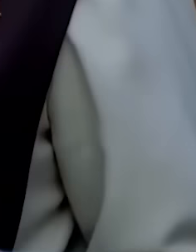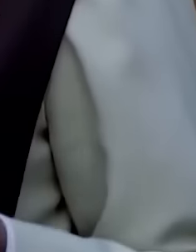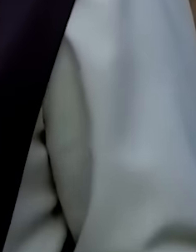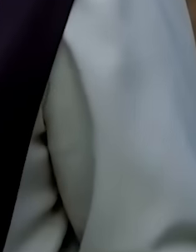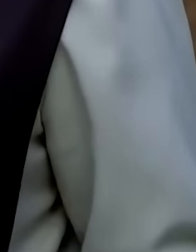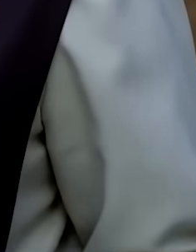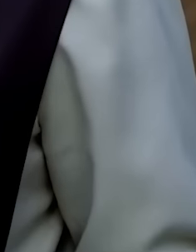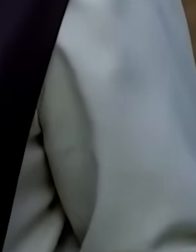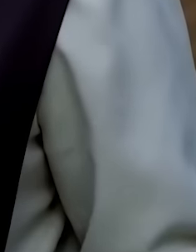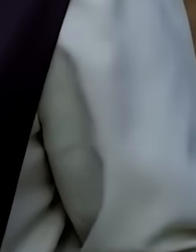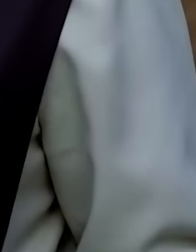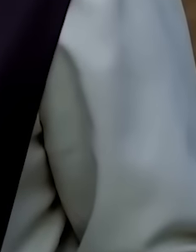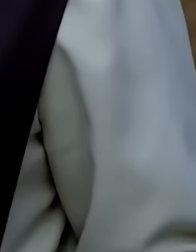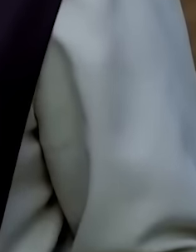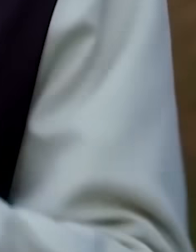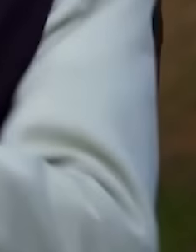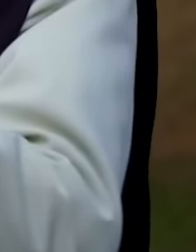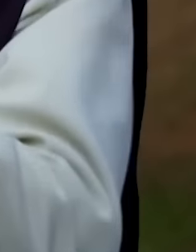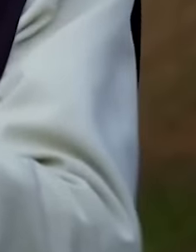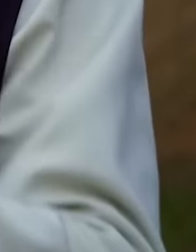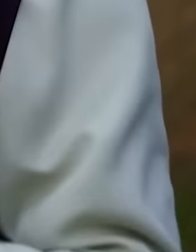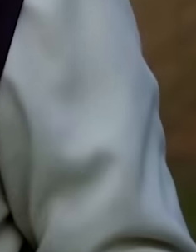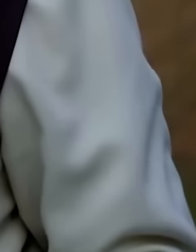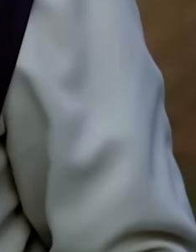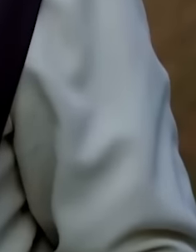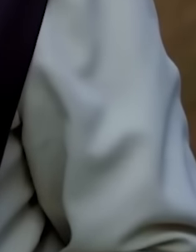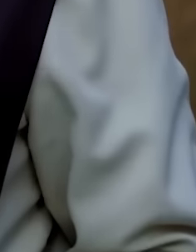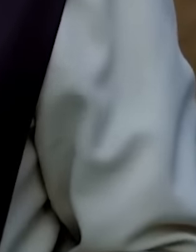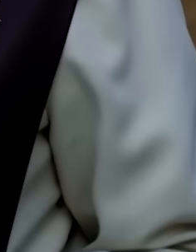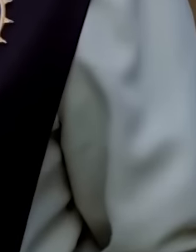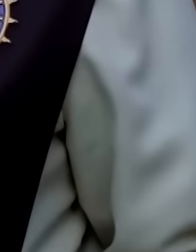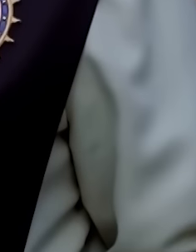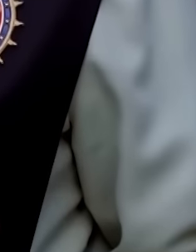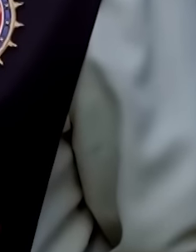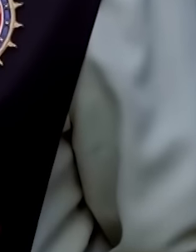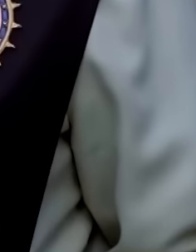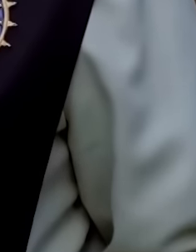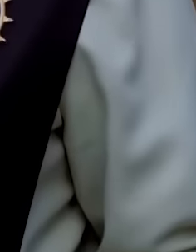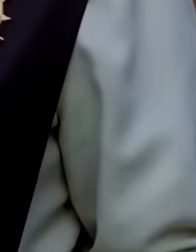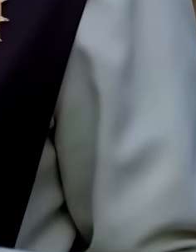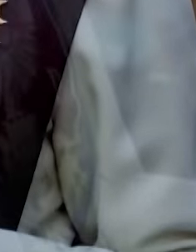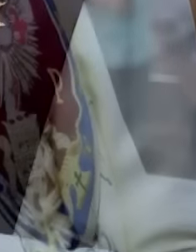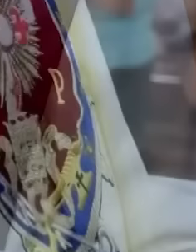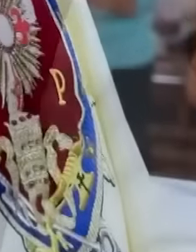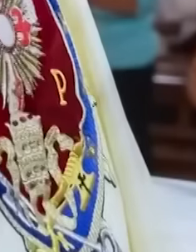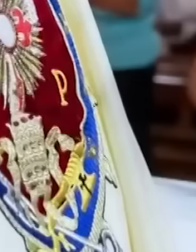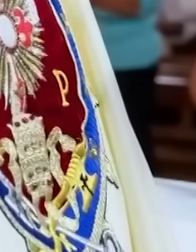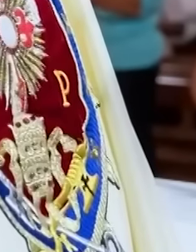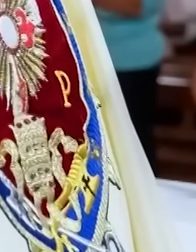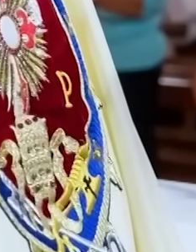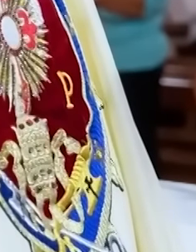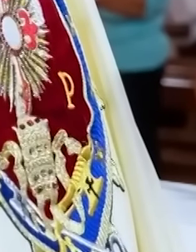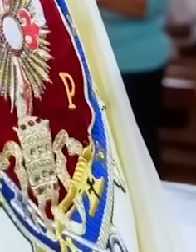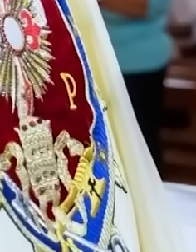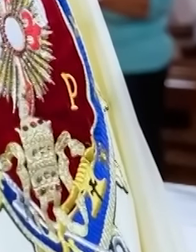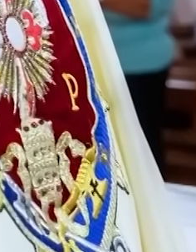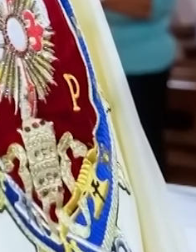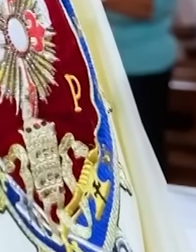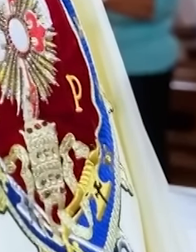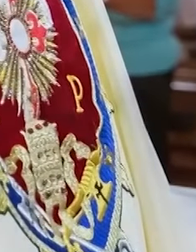desvelo em servir e ajudar de Monsenhor não se restringe apenas às ovelhas do rebanho de Cristo. Também aos pastores ele procura